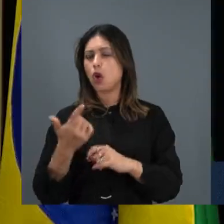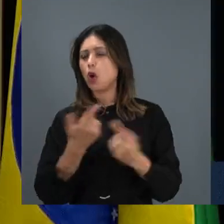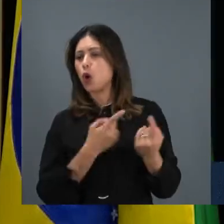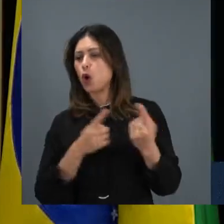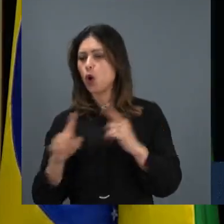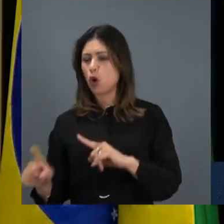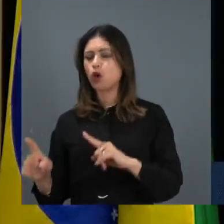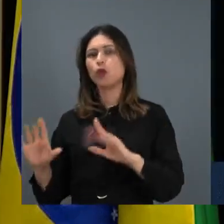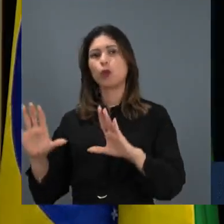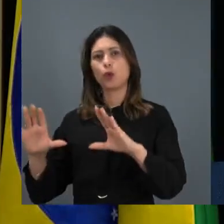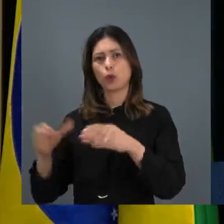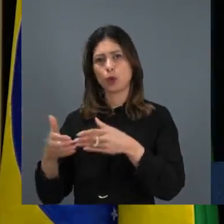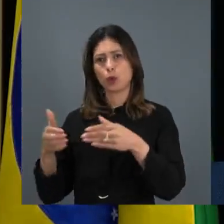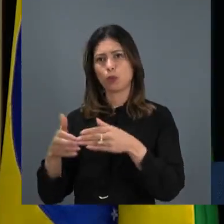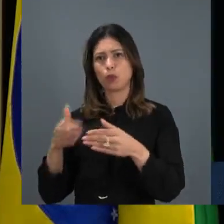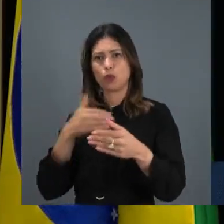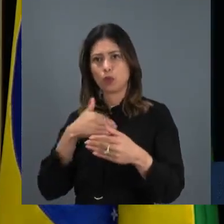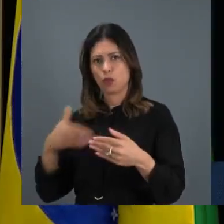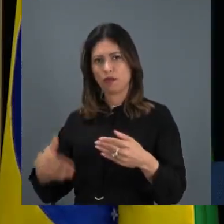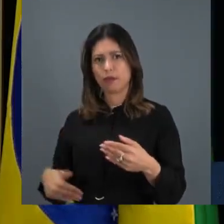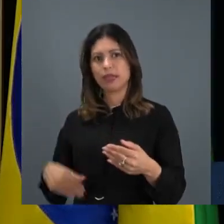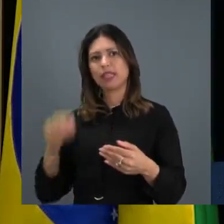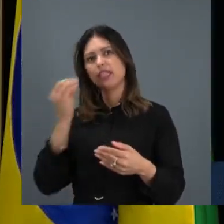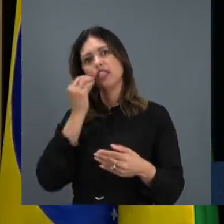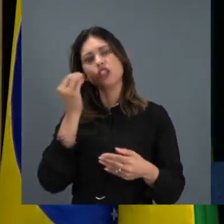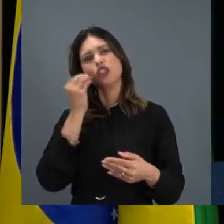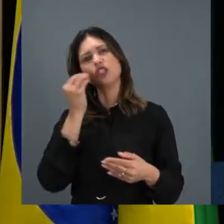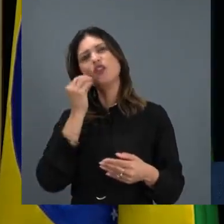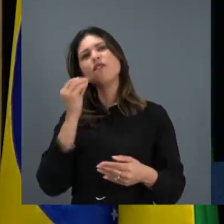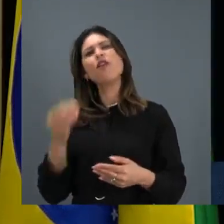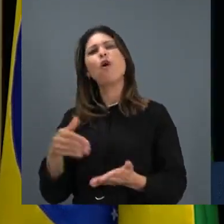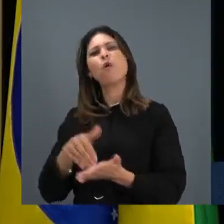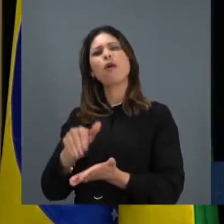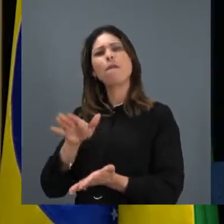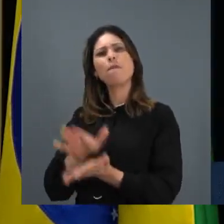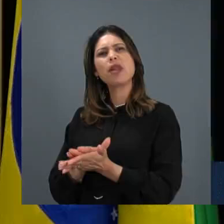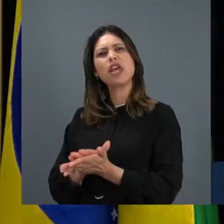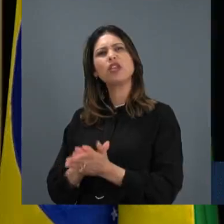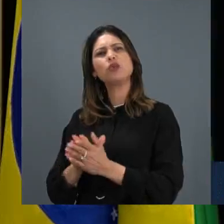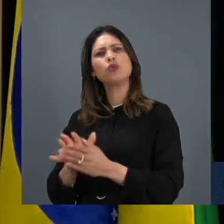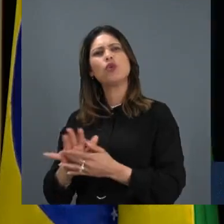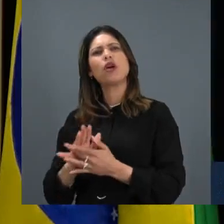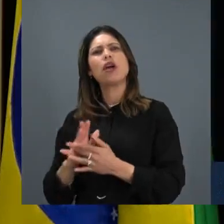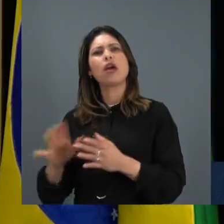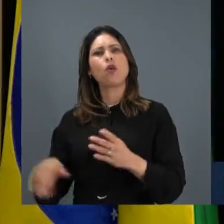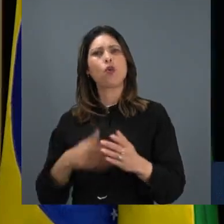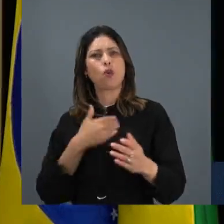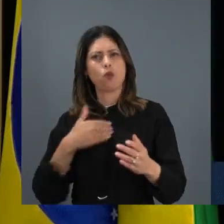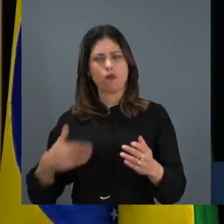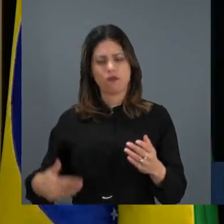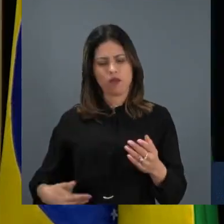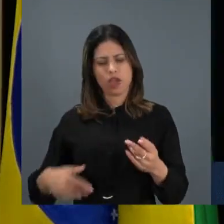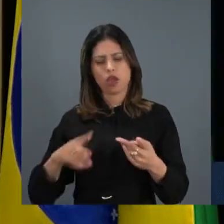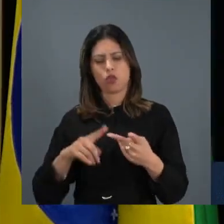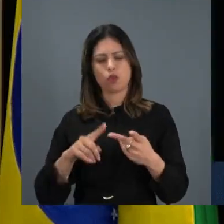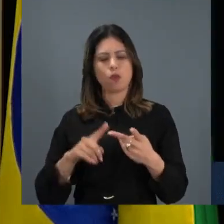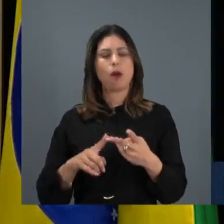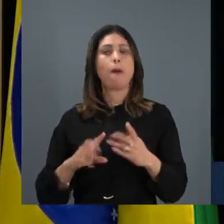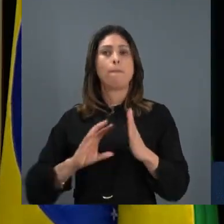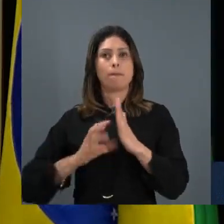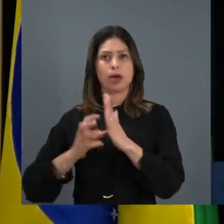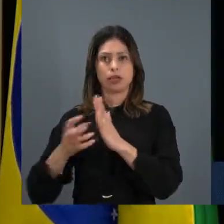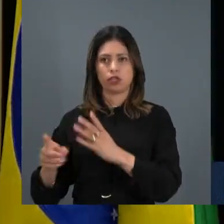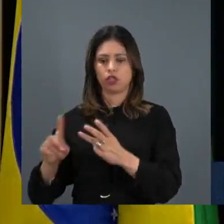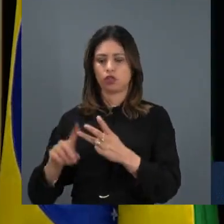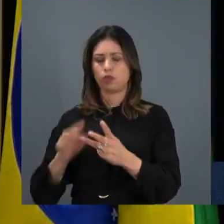e tentativa de desacreditar a imprensa com alinhamento estreito entre governo, partido e influenciadores. Trata-se,